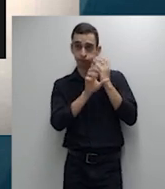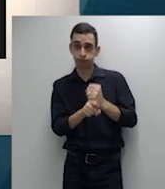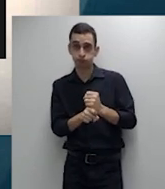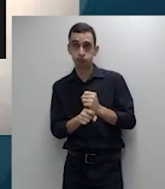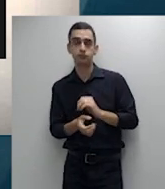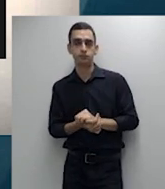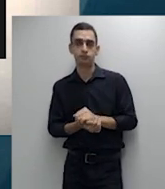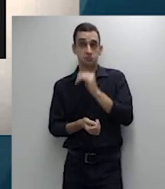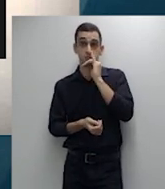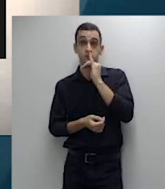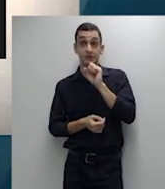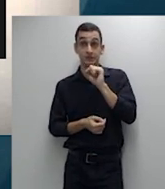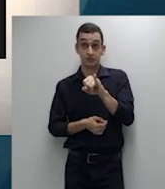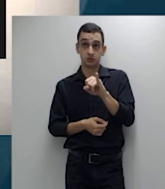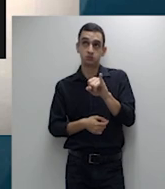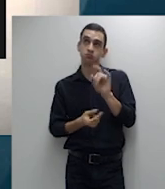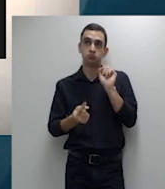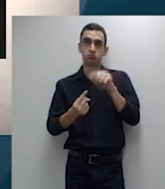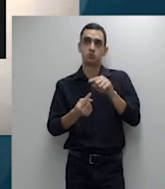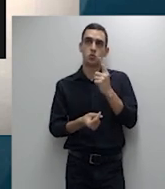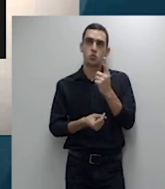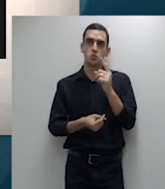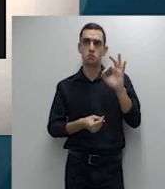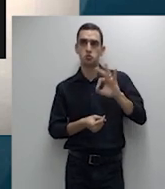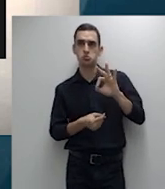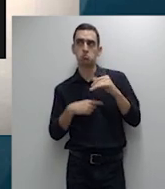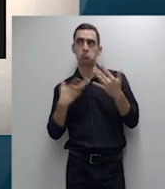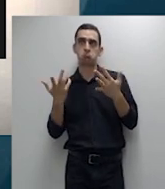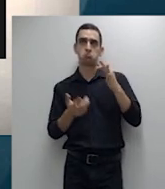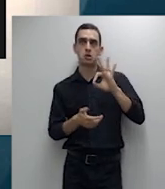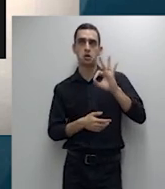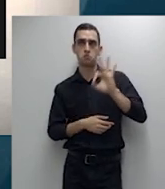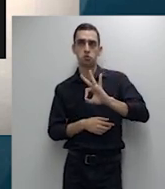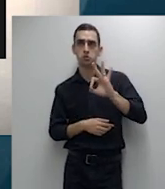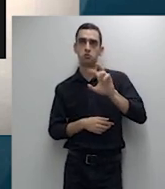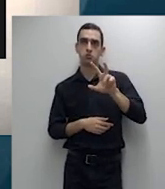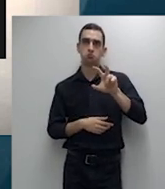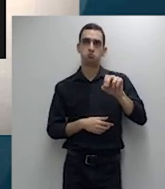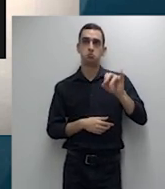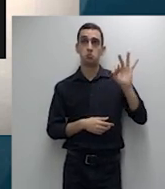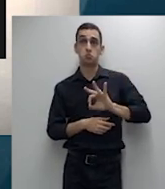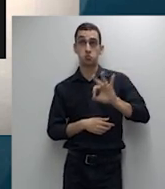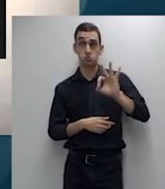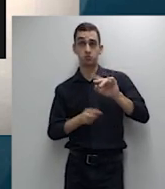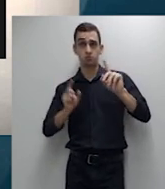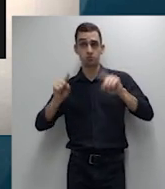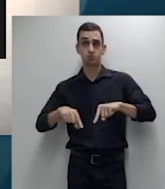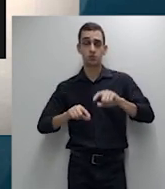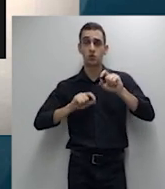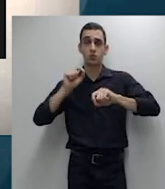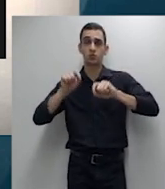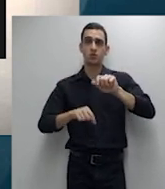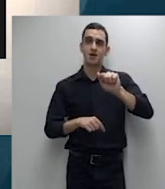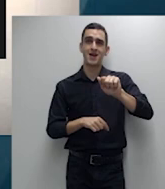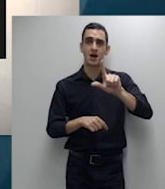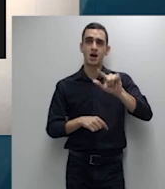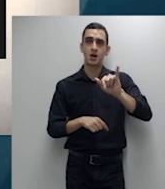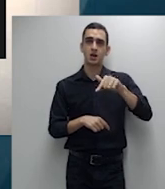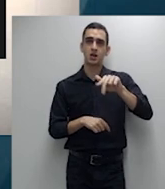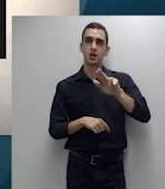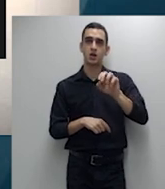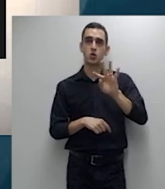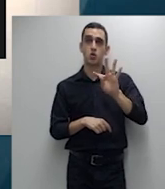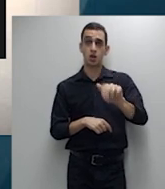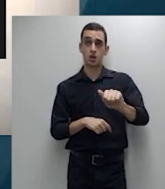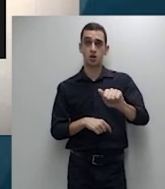um por cento 10 por cento e cinquenta por cento nós estamos falando sobre nada porque uma Limpo tá sem base de cálculo não é